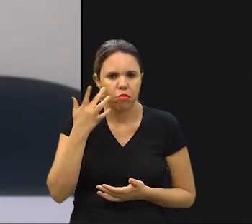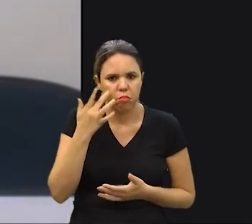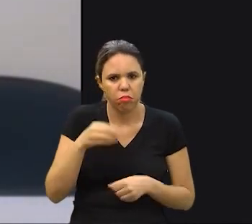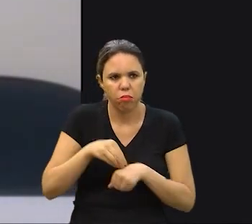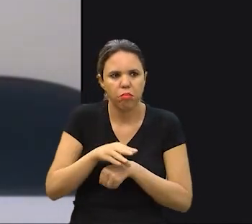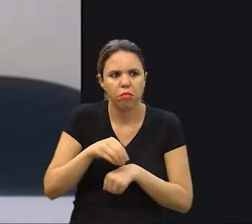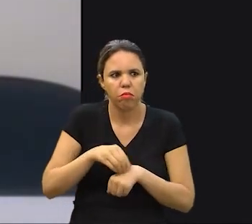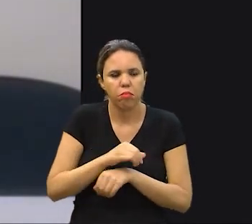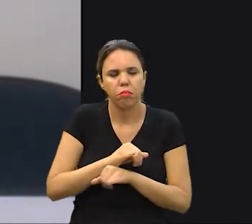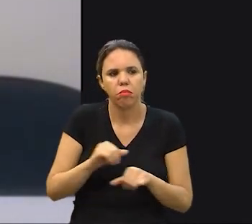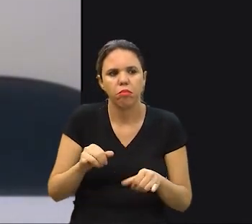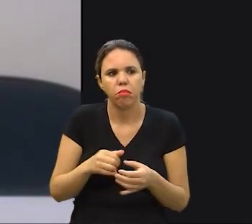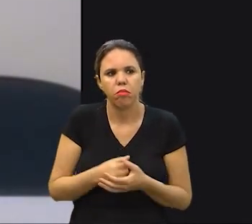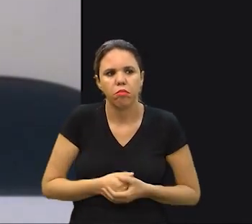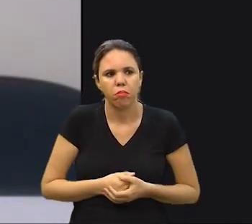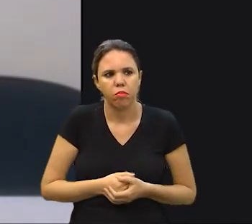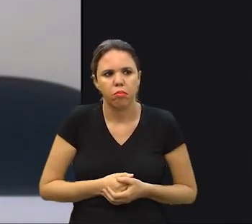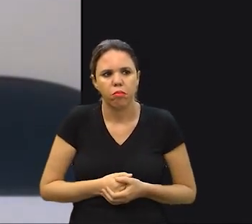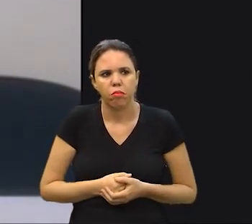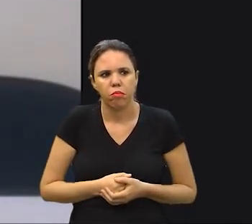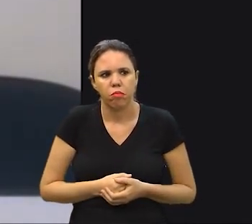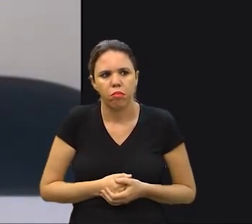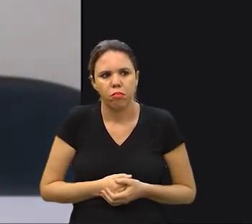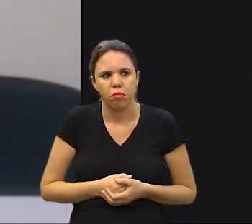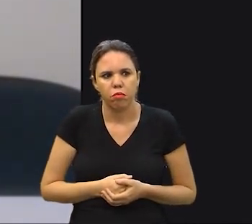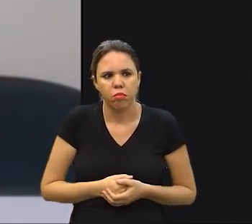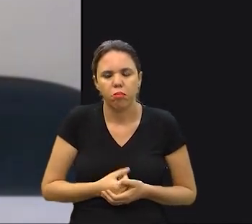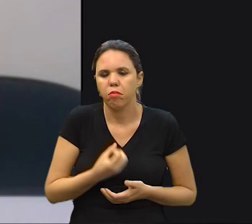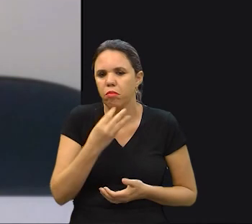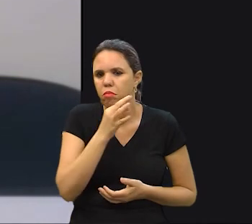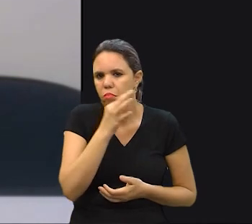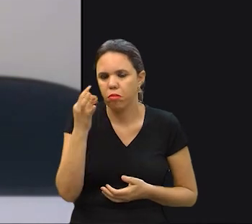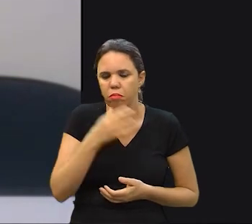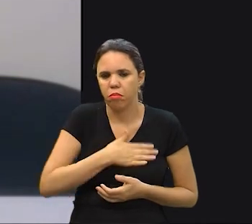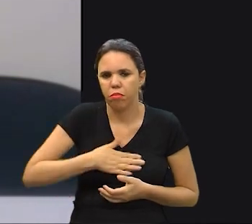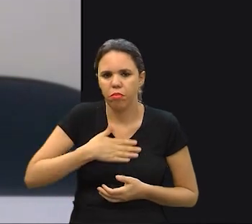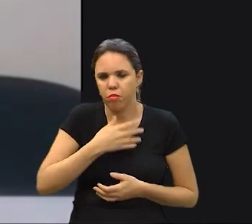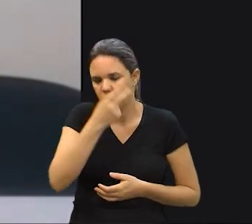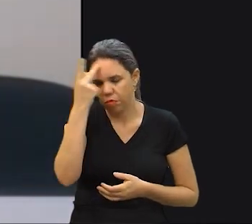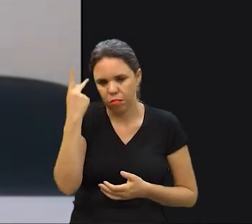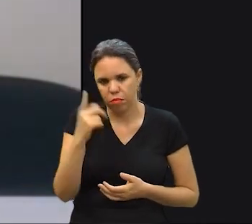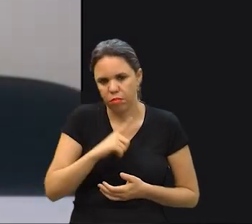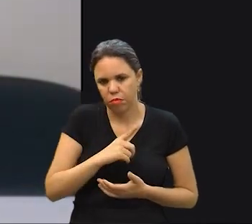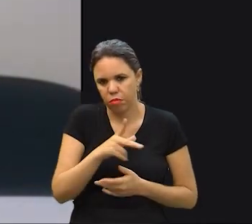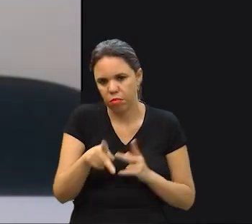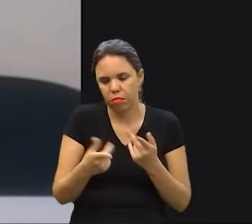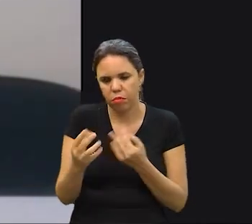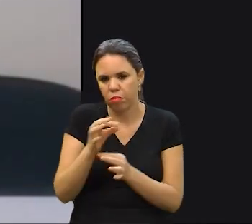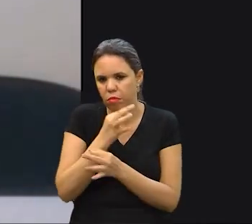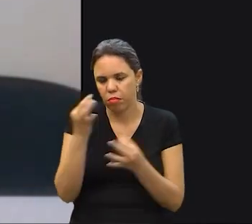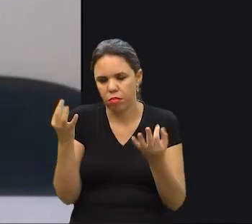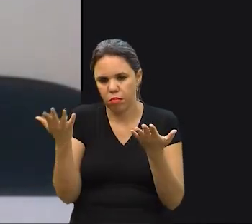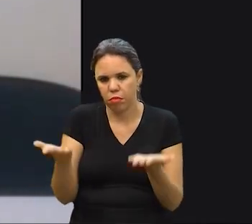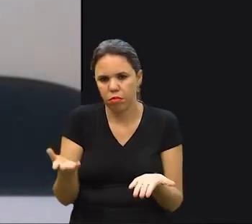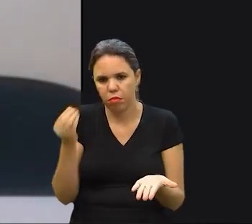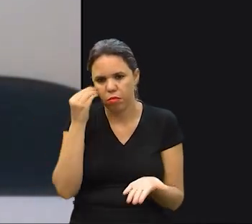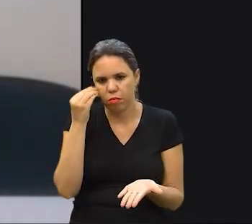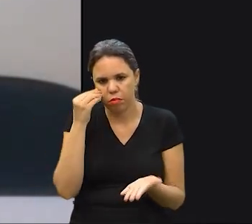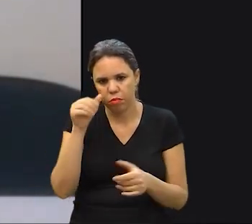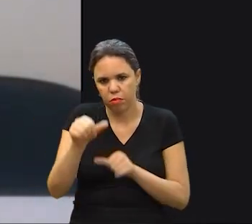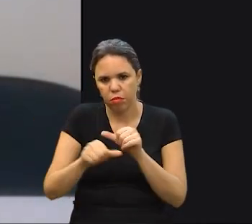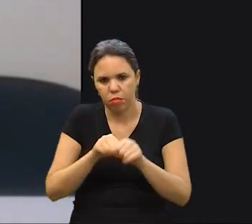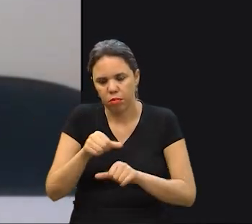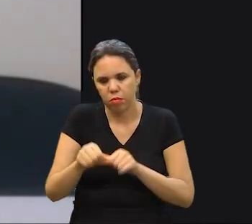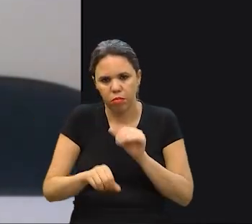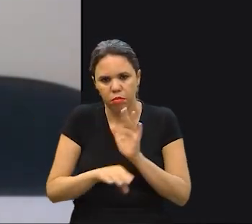acho que deixa uma mensagem assim, é muito bom saber que tem pessoas boas